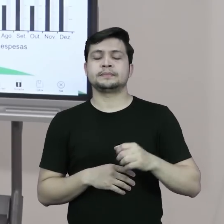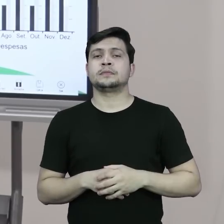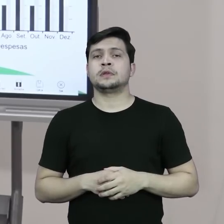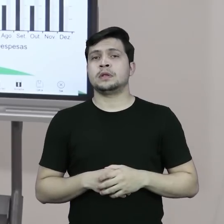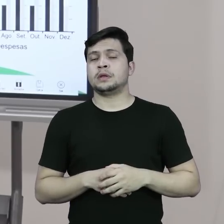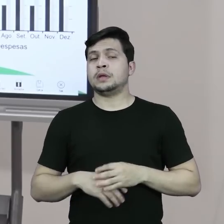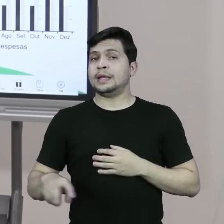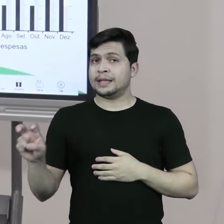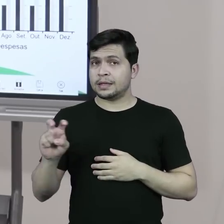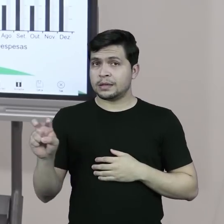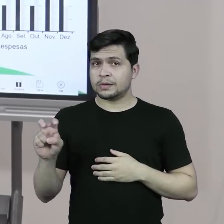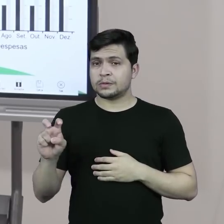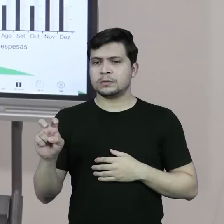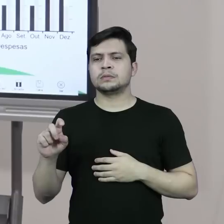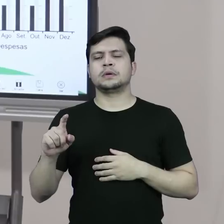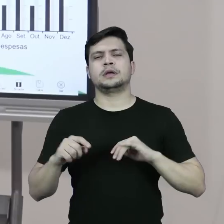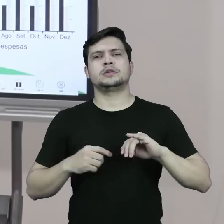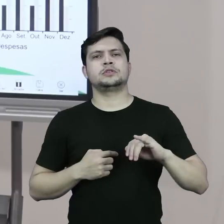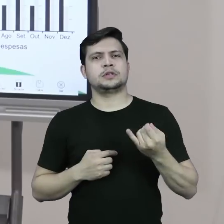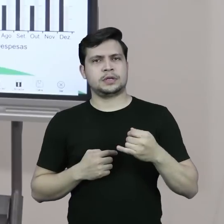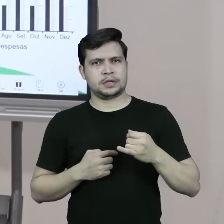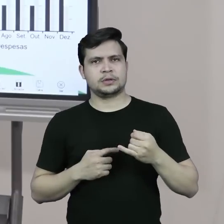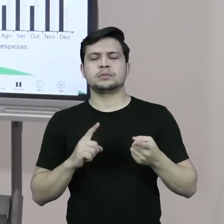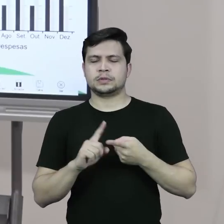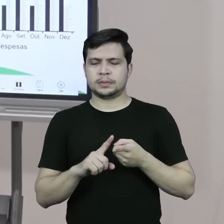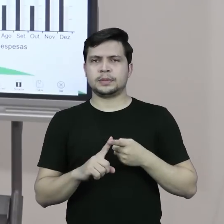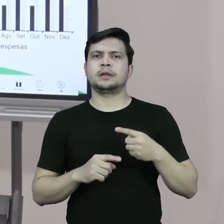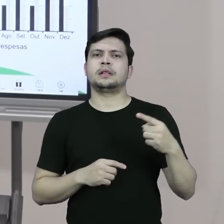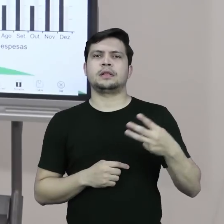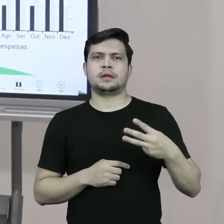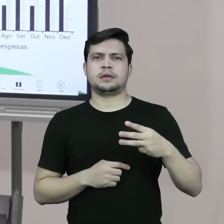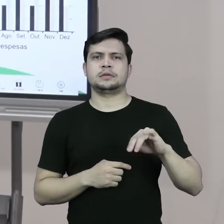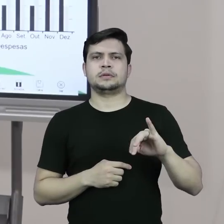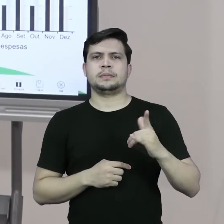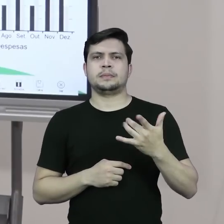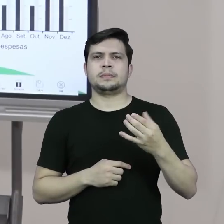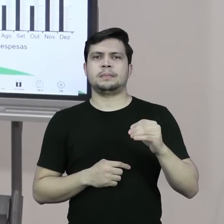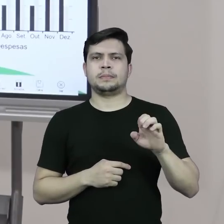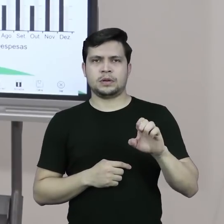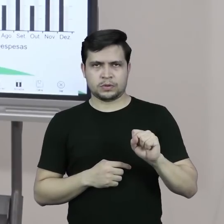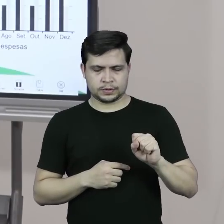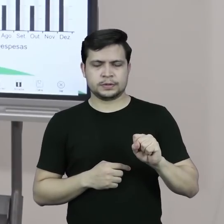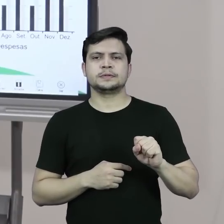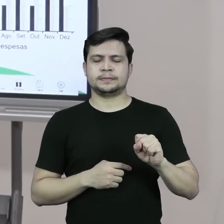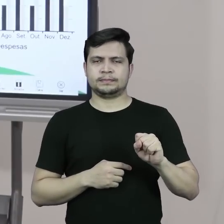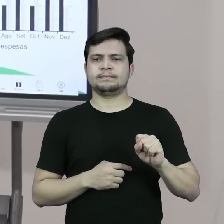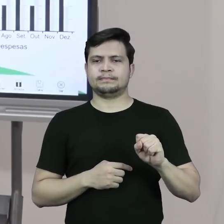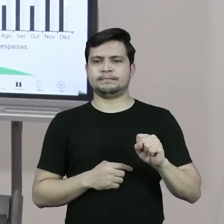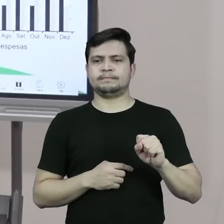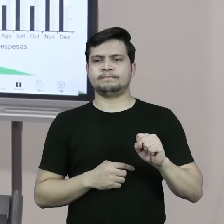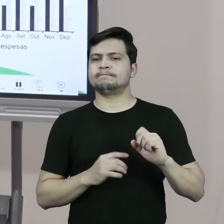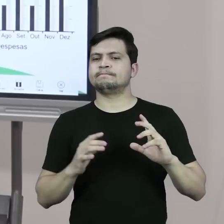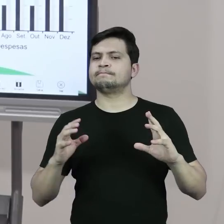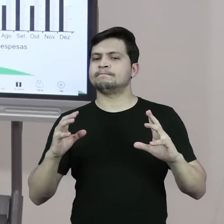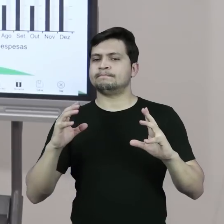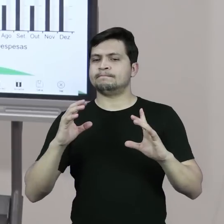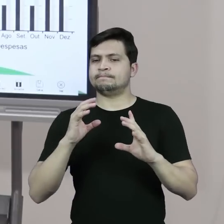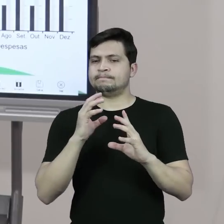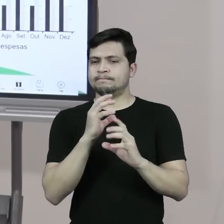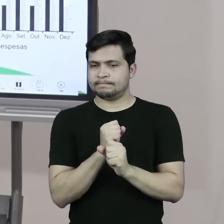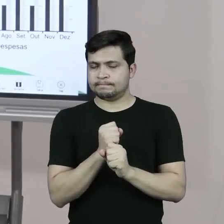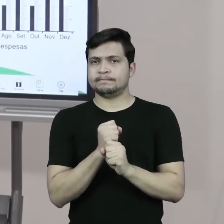ou decrescente. Ou seja, ele não vai nos dar esses valores dessa forma. Eu que tenho que lembrar de primeiro